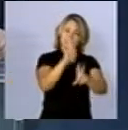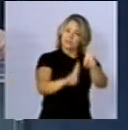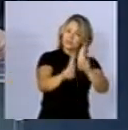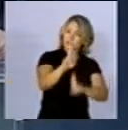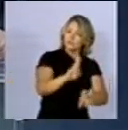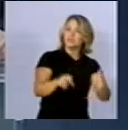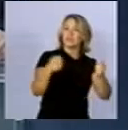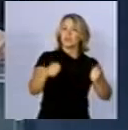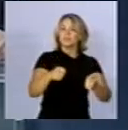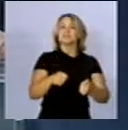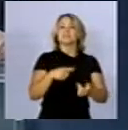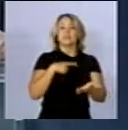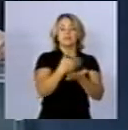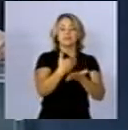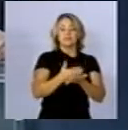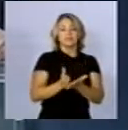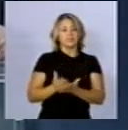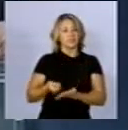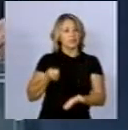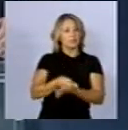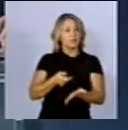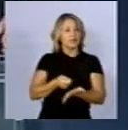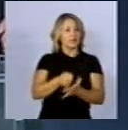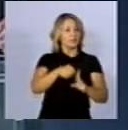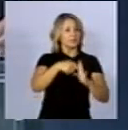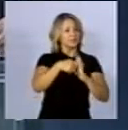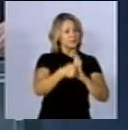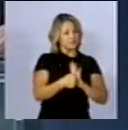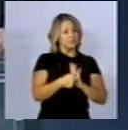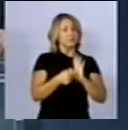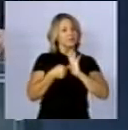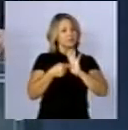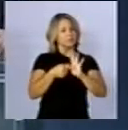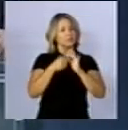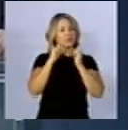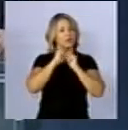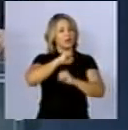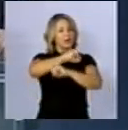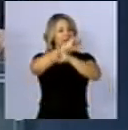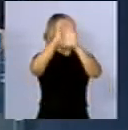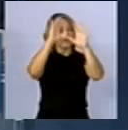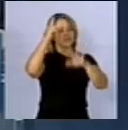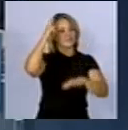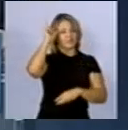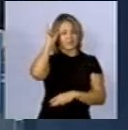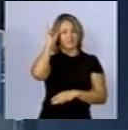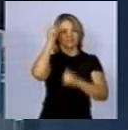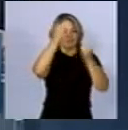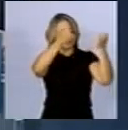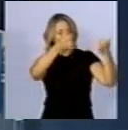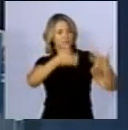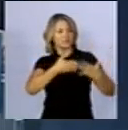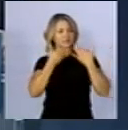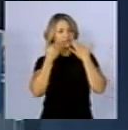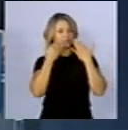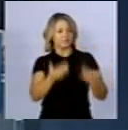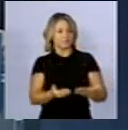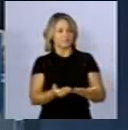que arcar com os ônos das da adequação. Ficou claro ontem na exposição do ANS, né, que